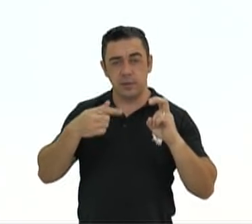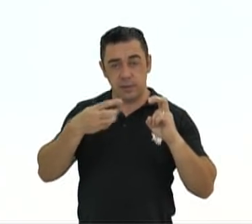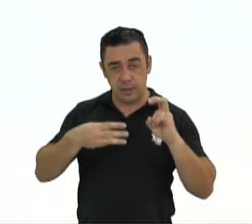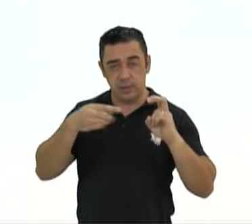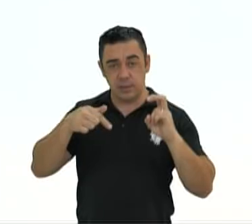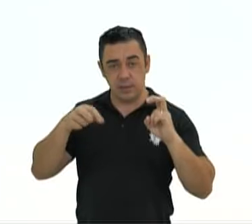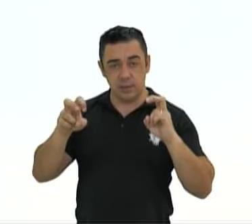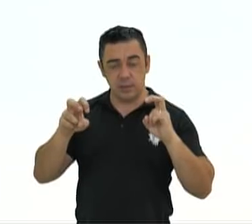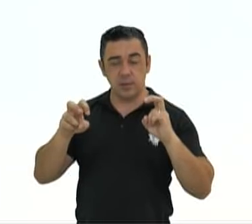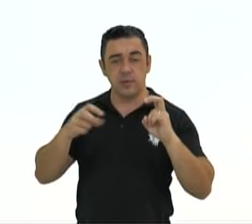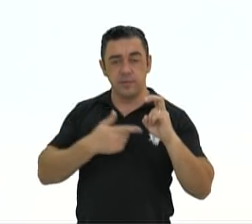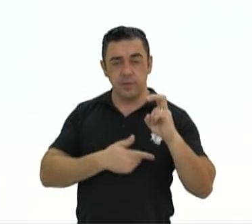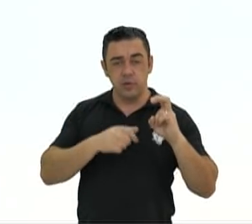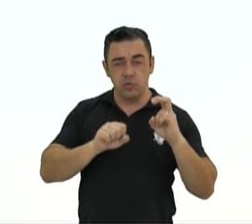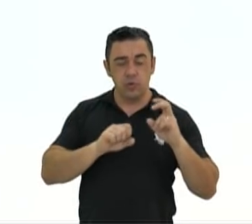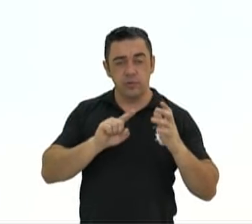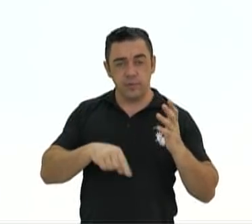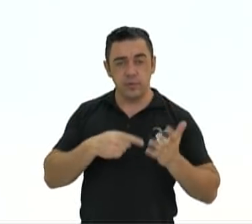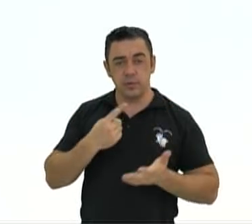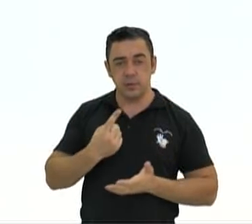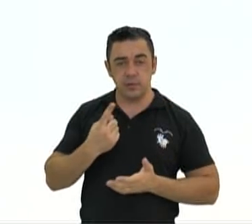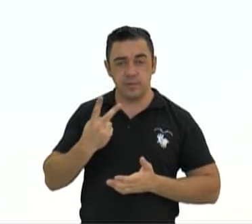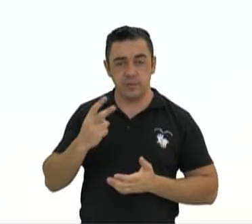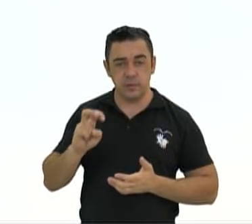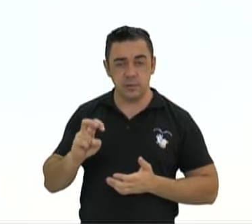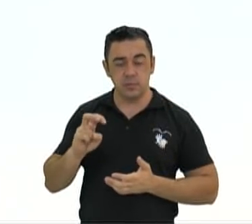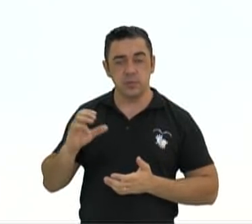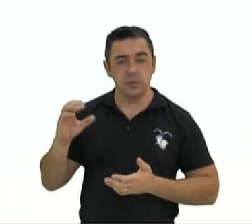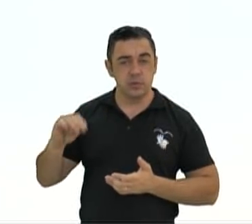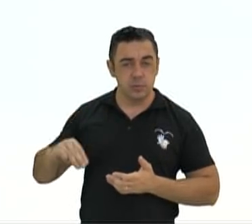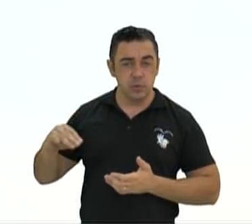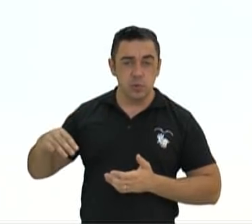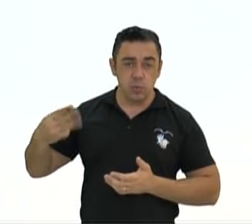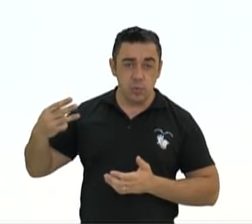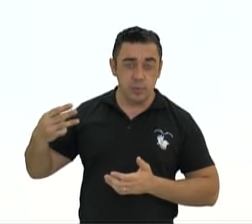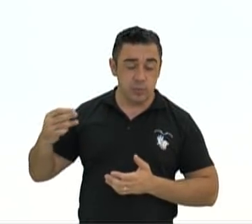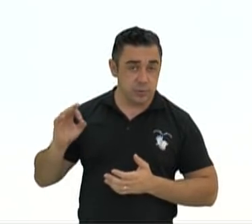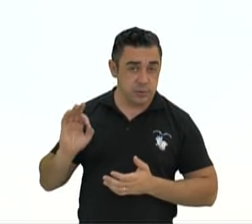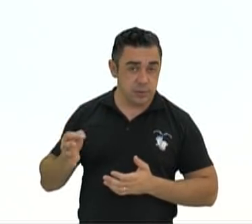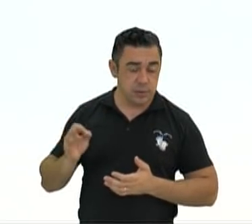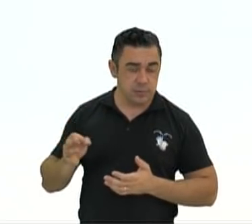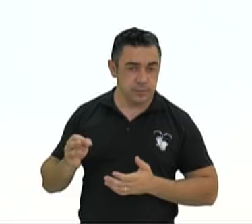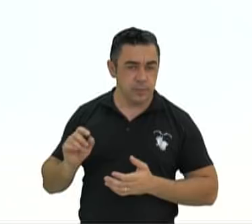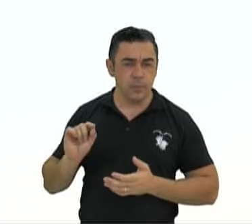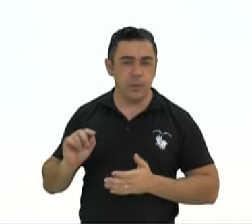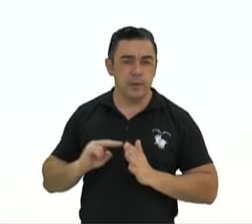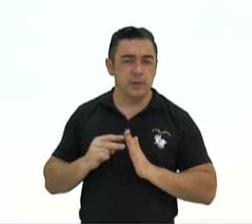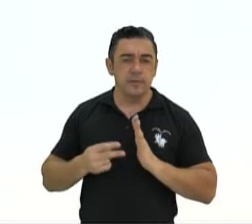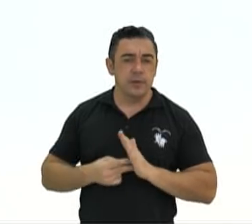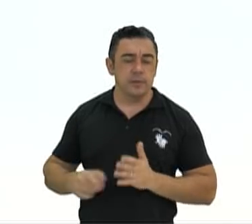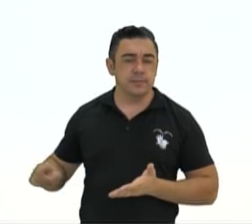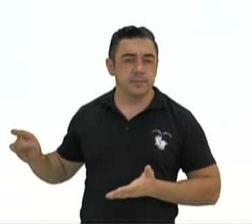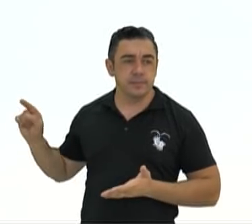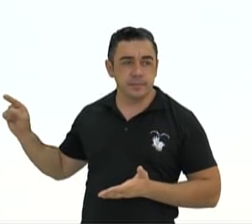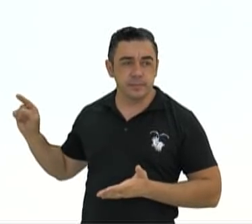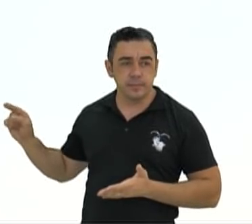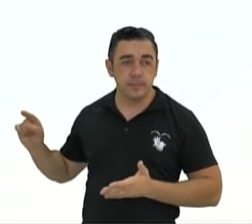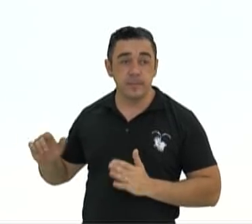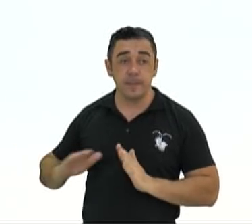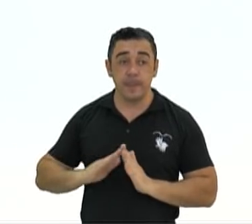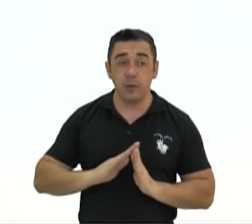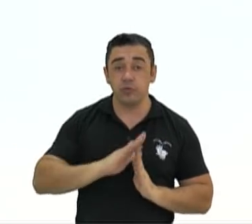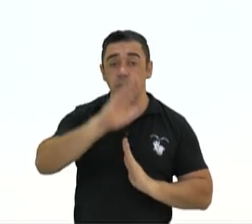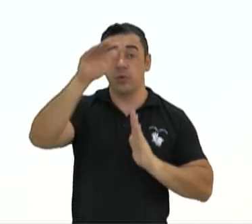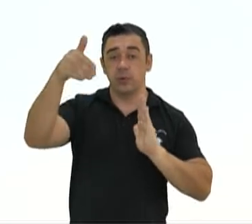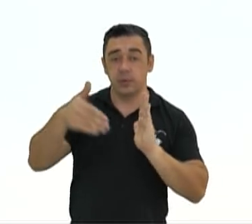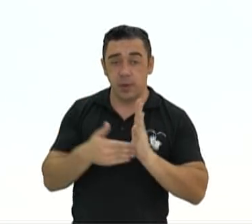12,375 vai dar 28,125 centímetros cúbicos. O que significa isso? Que o volume